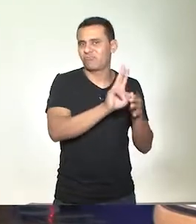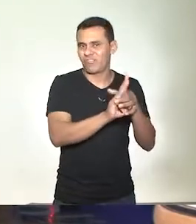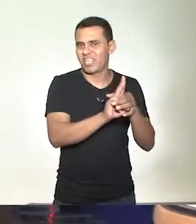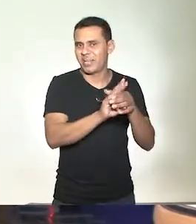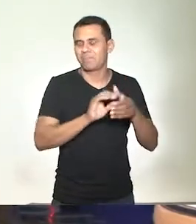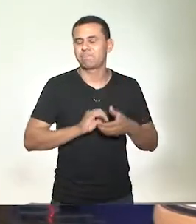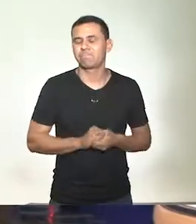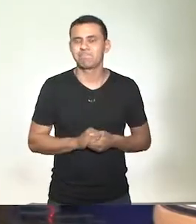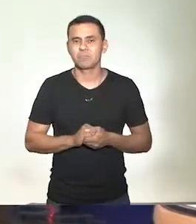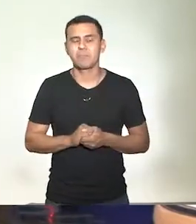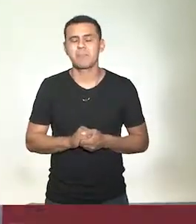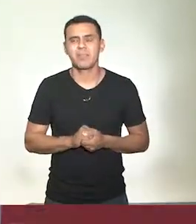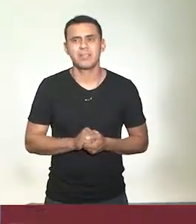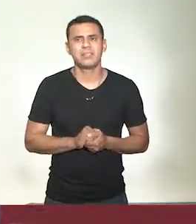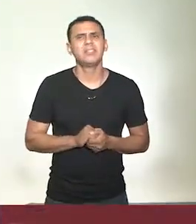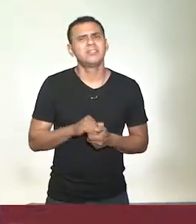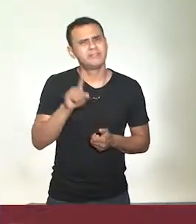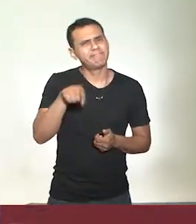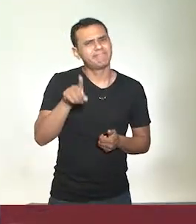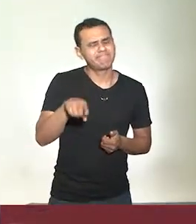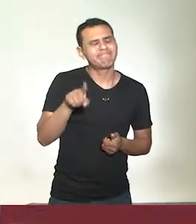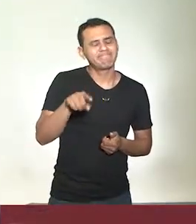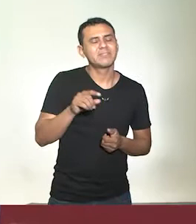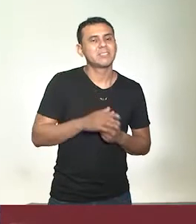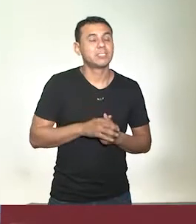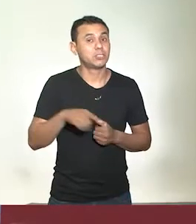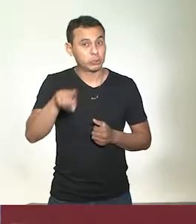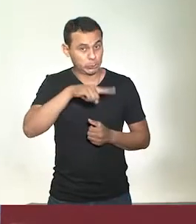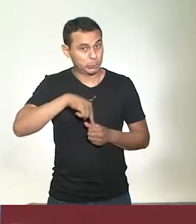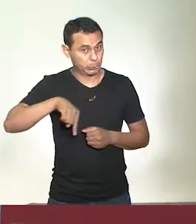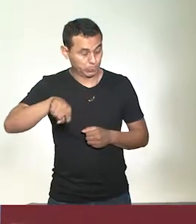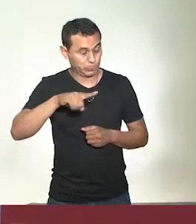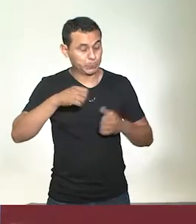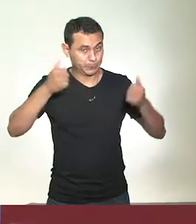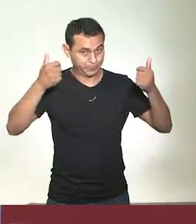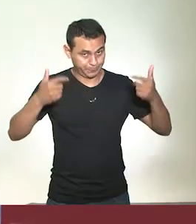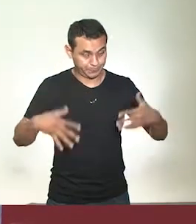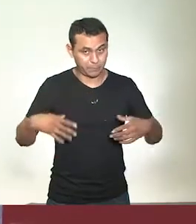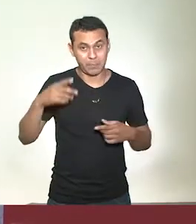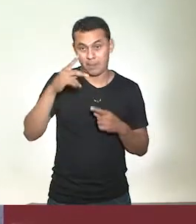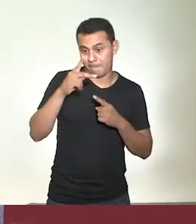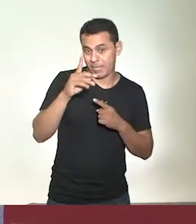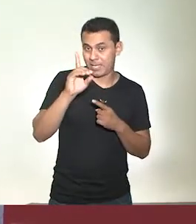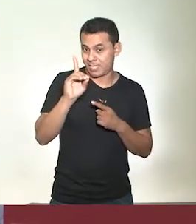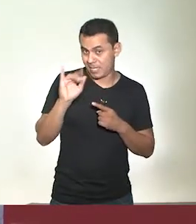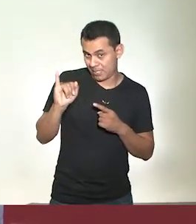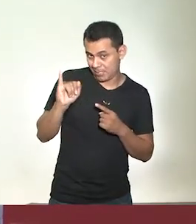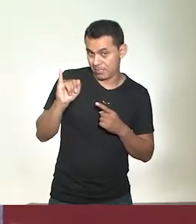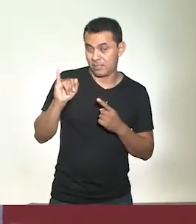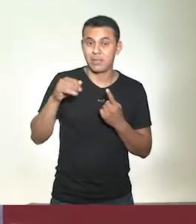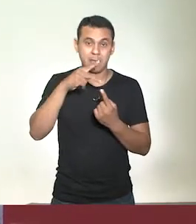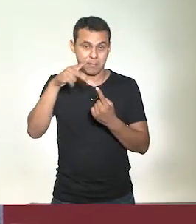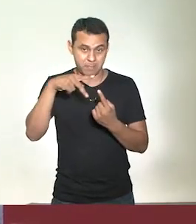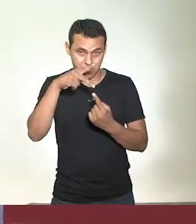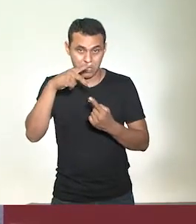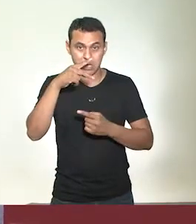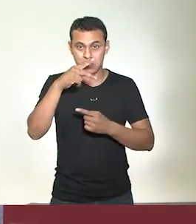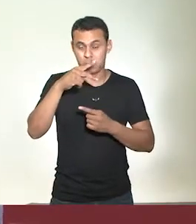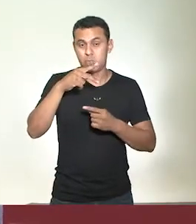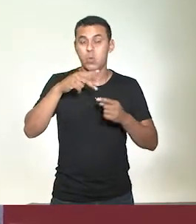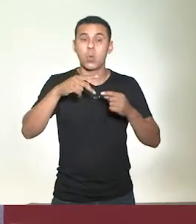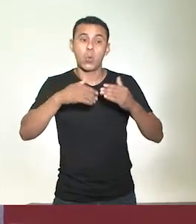da comunidade acadêmica né nos e dizemos que é o plano de Desenvolvimento Social da